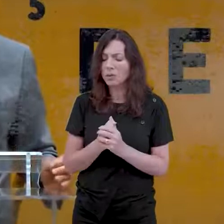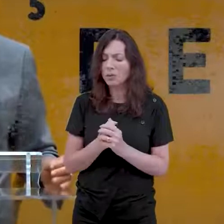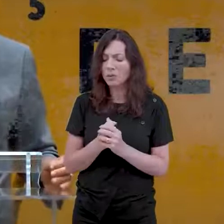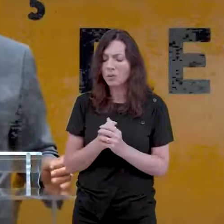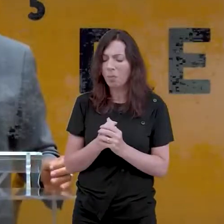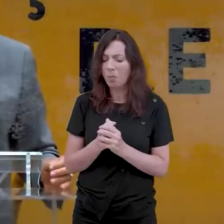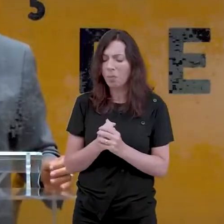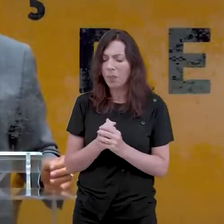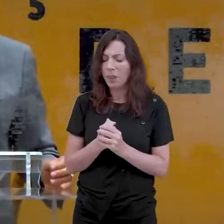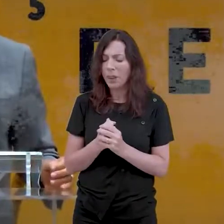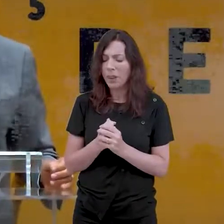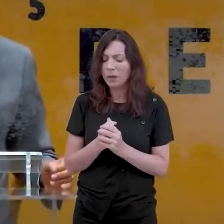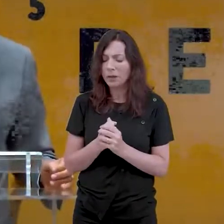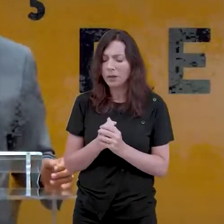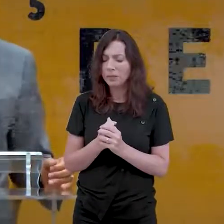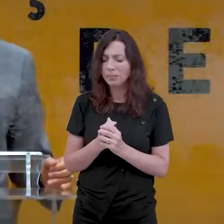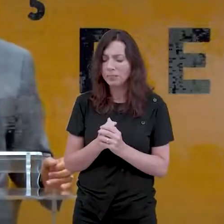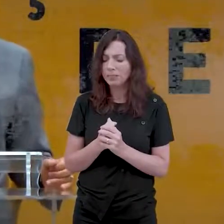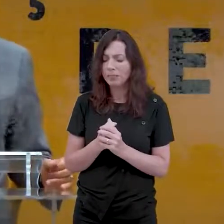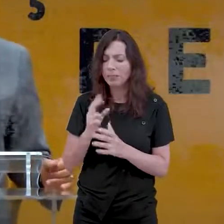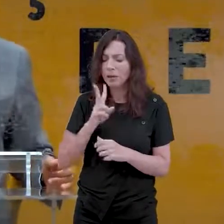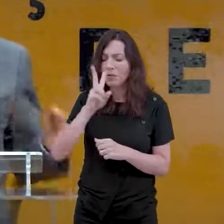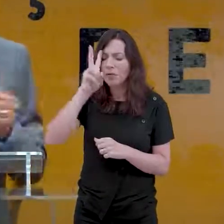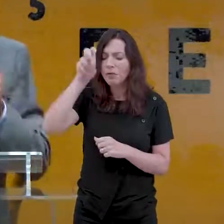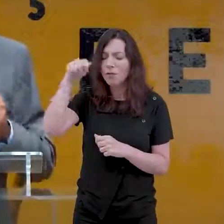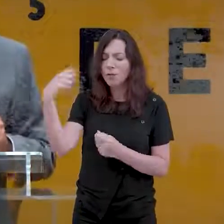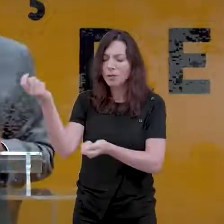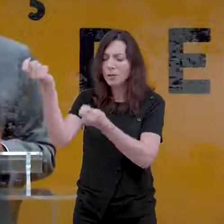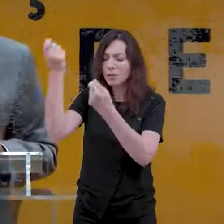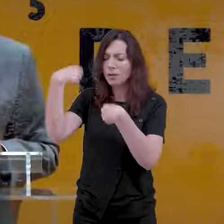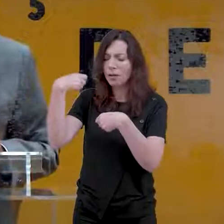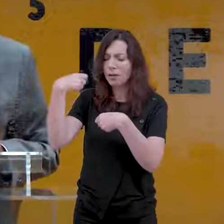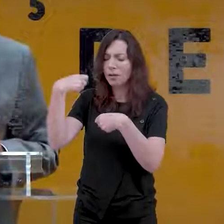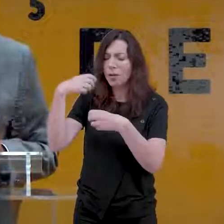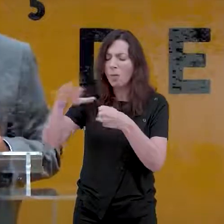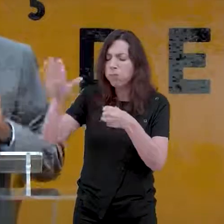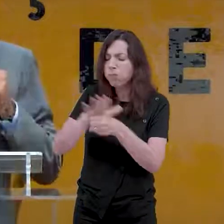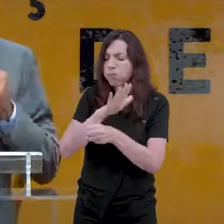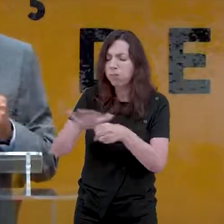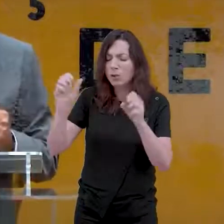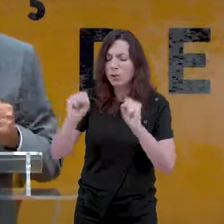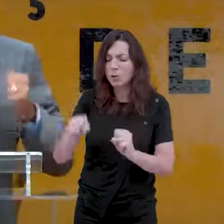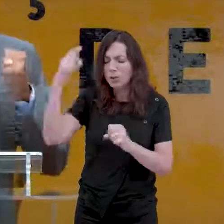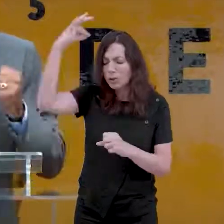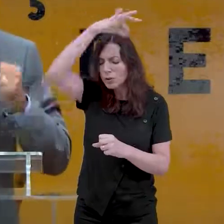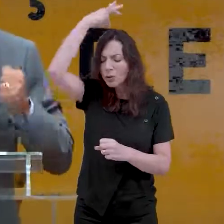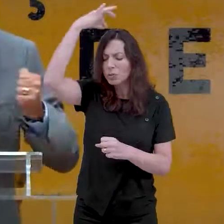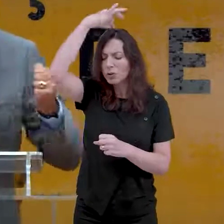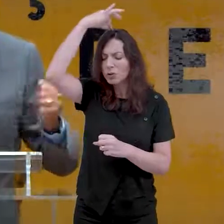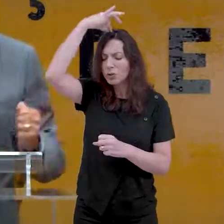vivas. Ó Deus, fortalece-nos nesta hora, enche-nos do poder do Espírito Santo, para que nós caminhemos